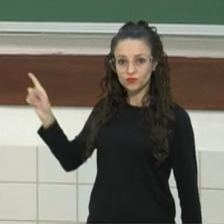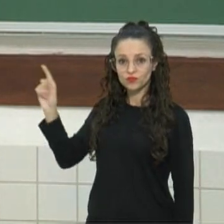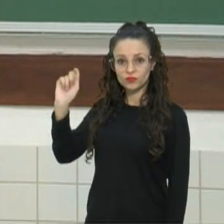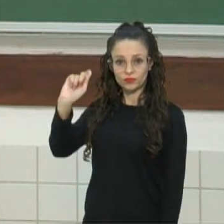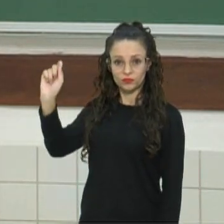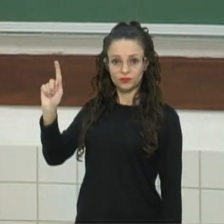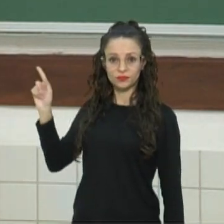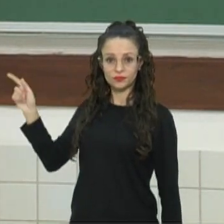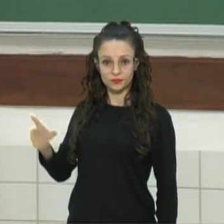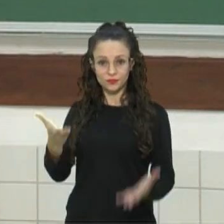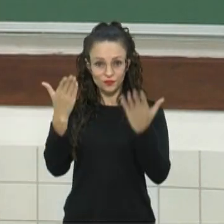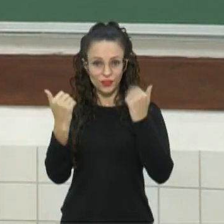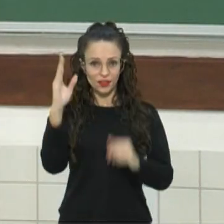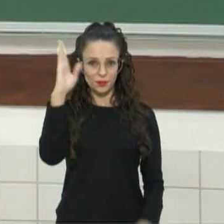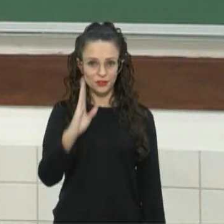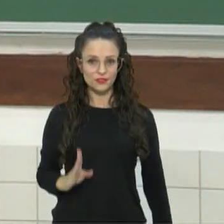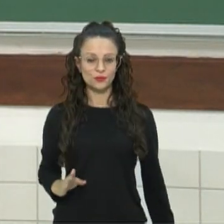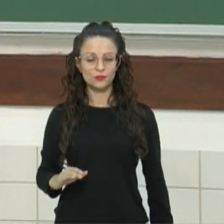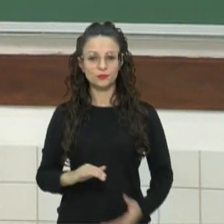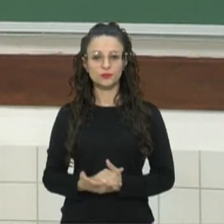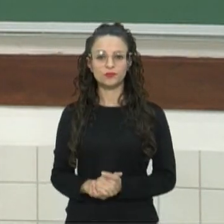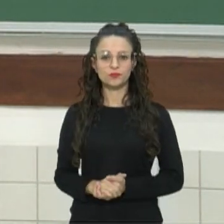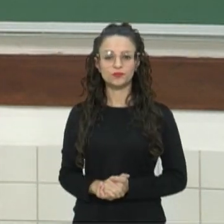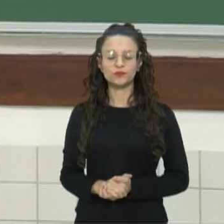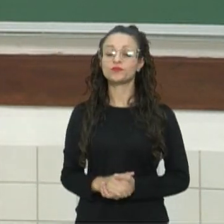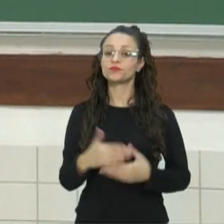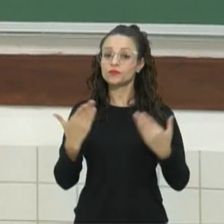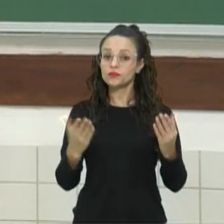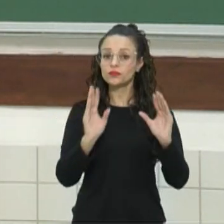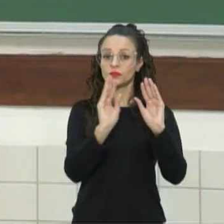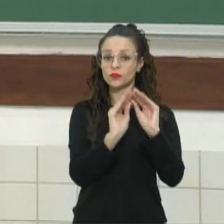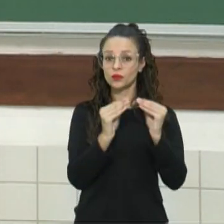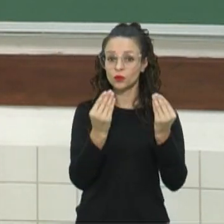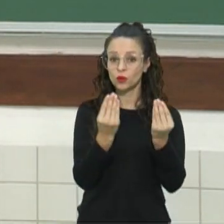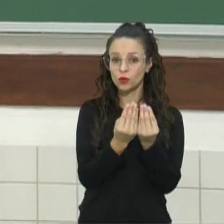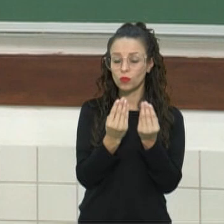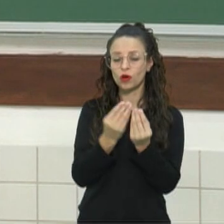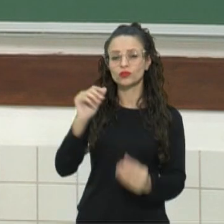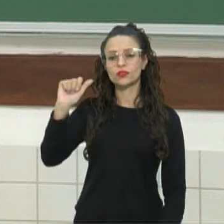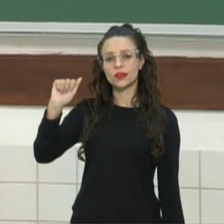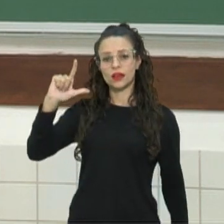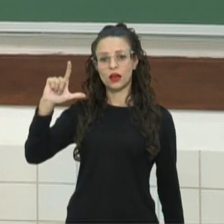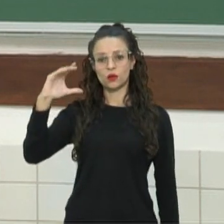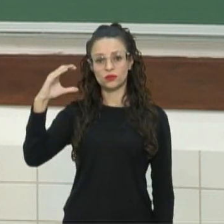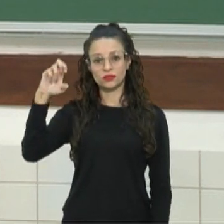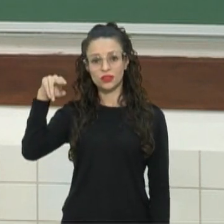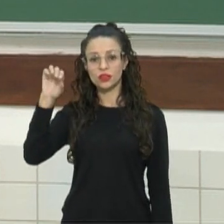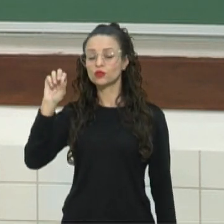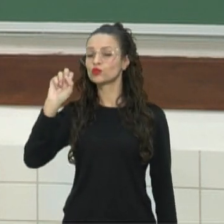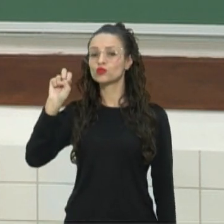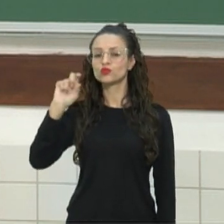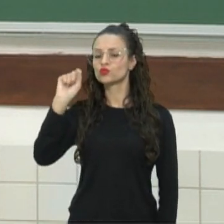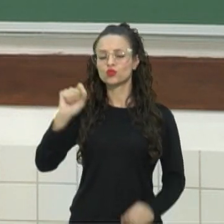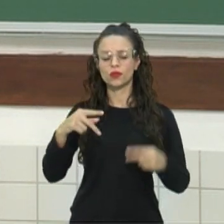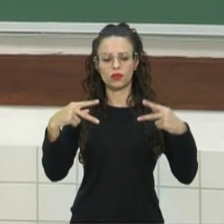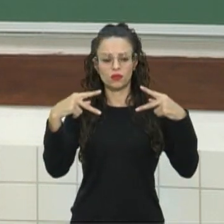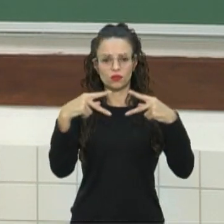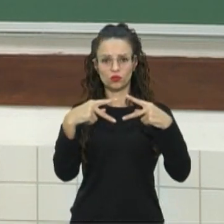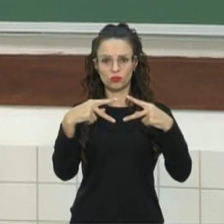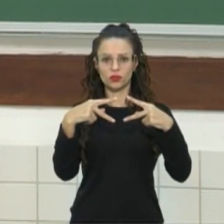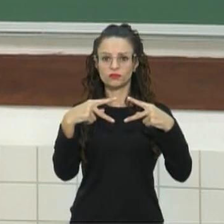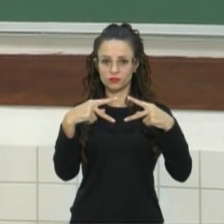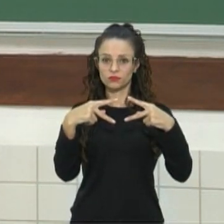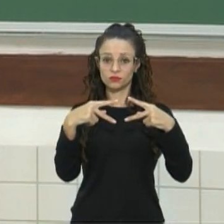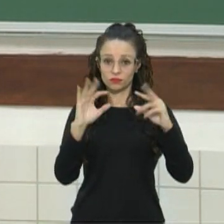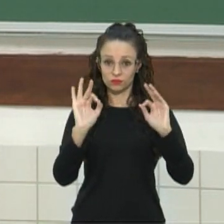senhores. Vem aqui, Brasil! Então, compostos alcenos, né, são cadeias que possuem uma dupla